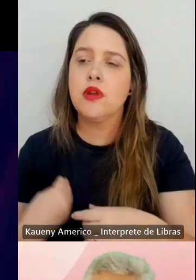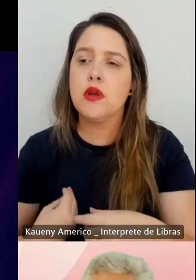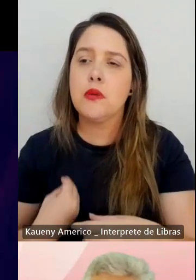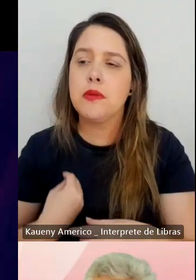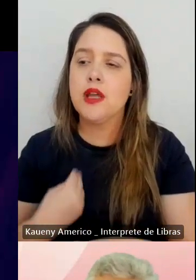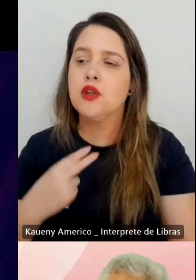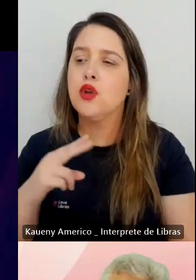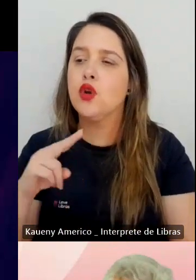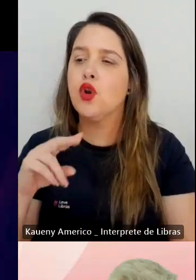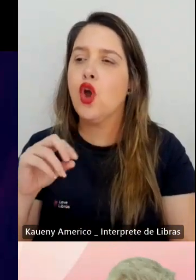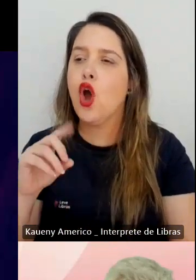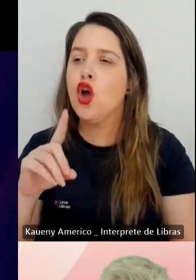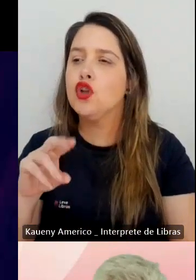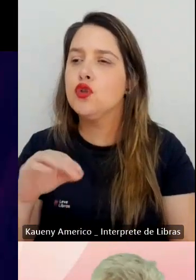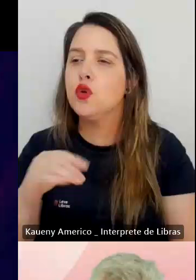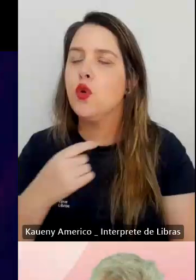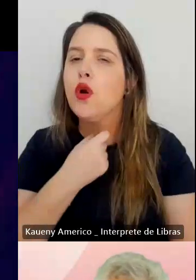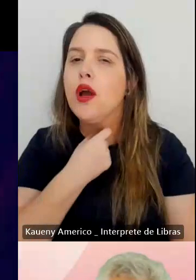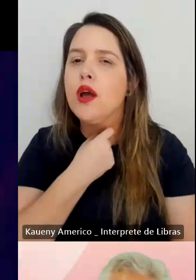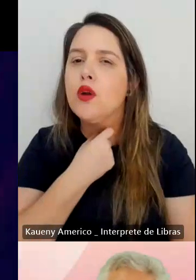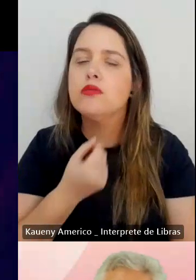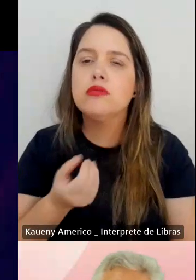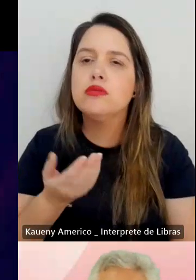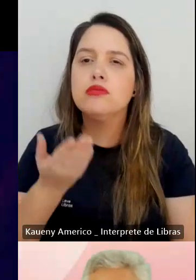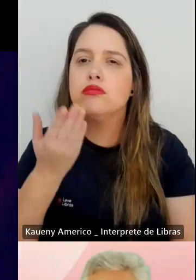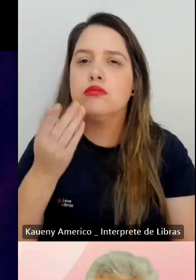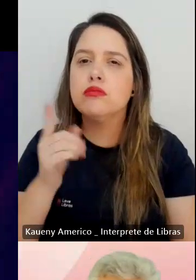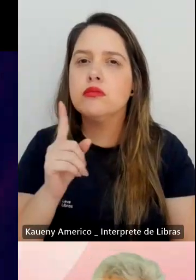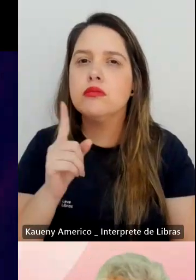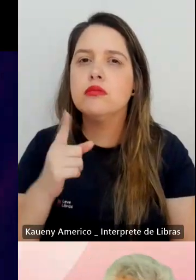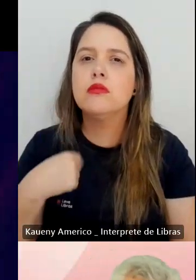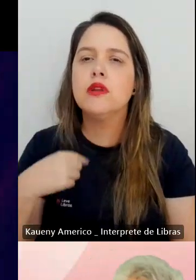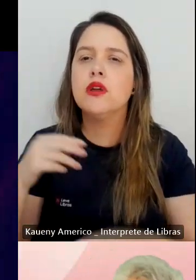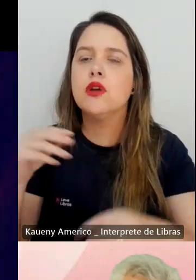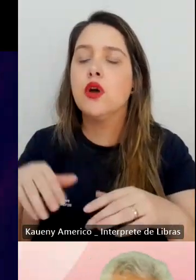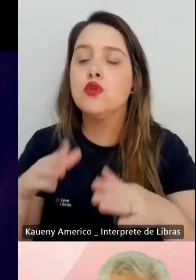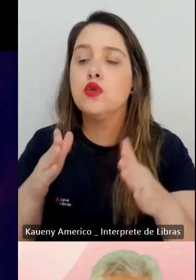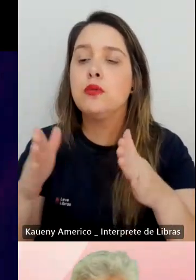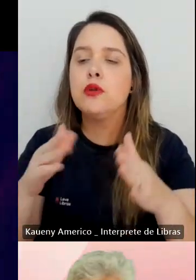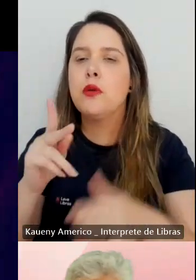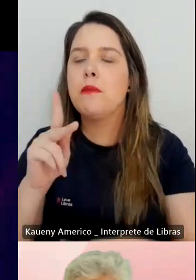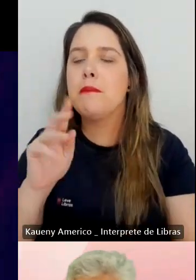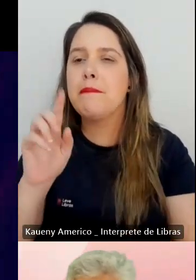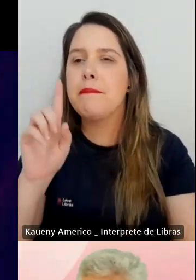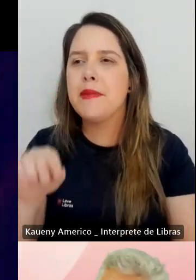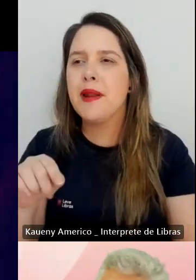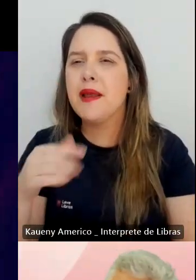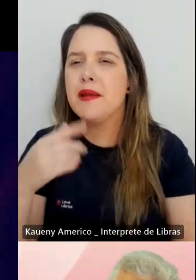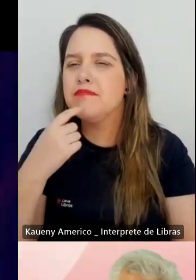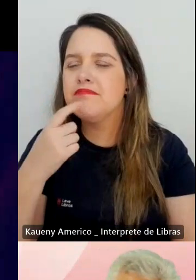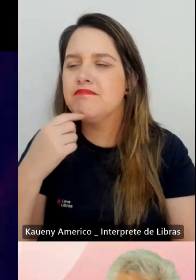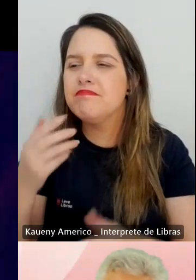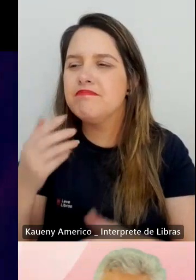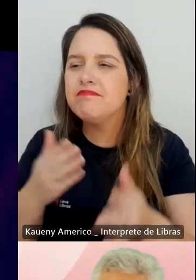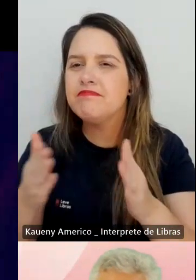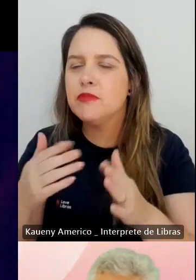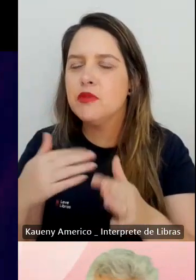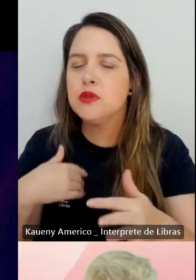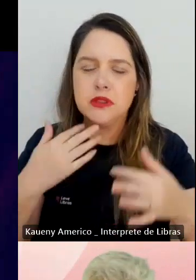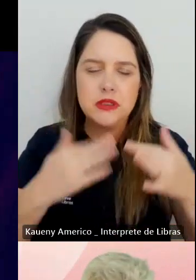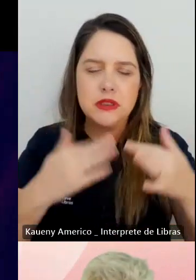que não some. O que isso quer dizer? Eu estou no período pré-menstrual, encostei a mama toda túrgida, dolorida, nossa, encostei em alguma coisa